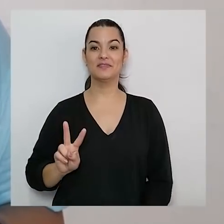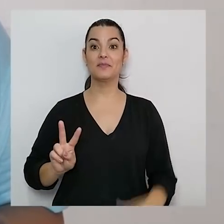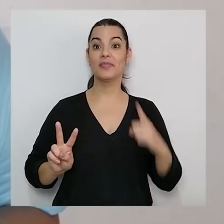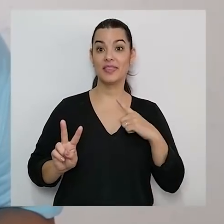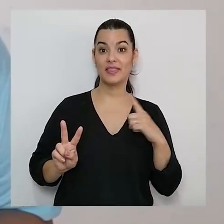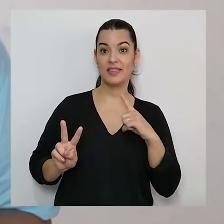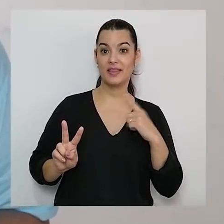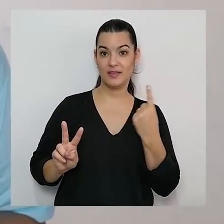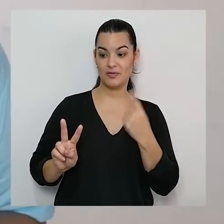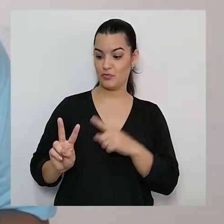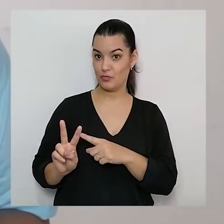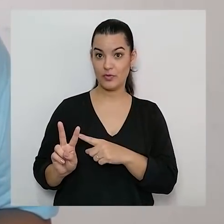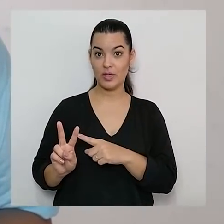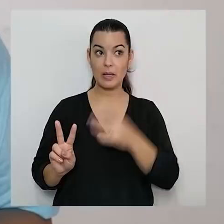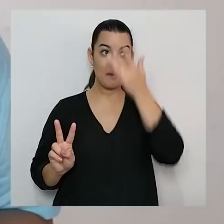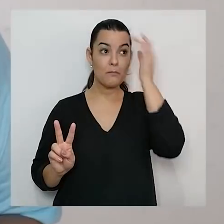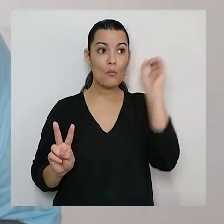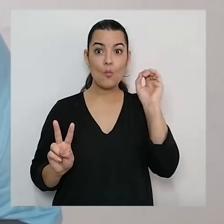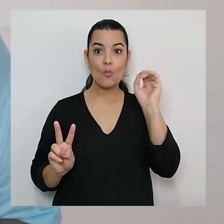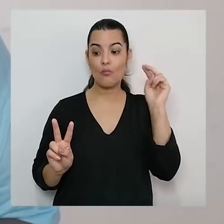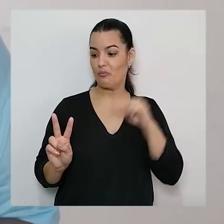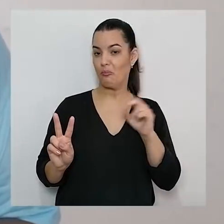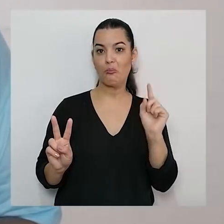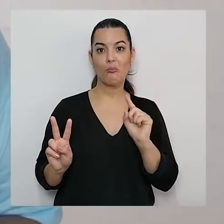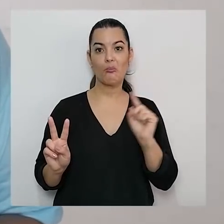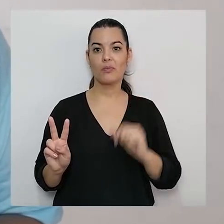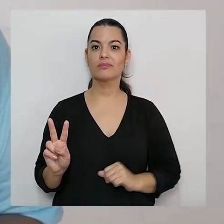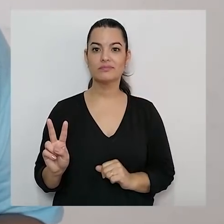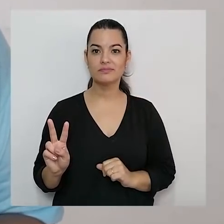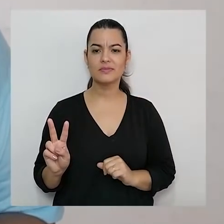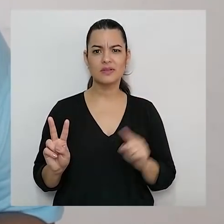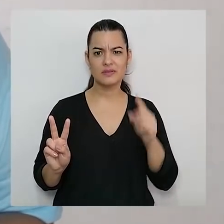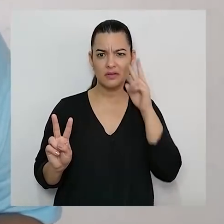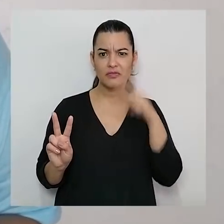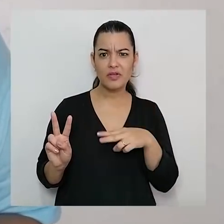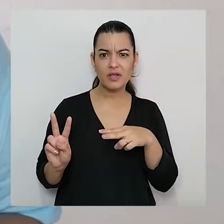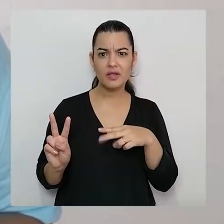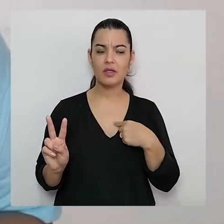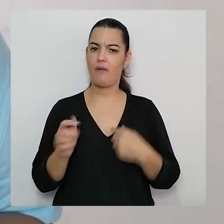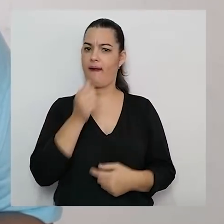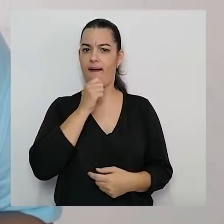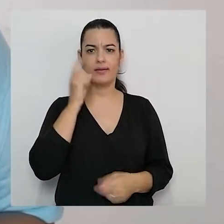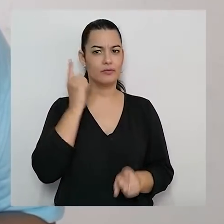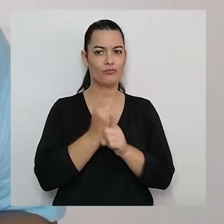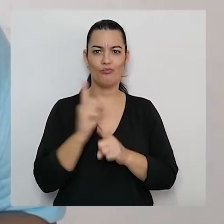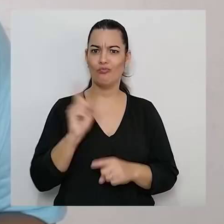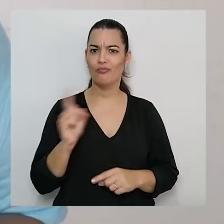V que ninguém vê. Você vê um V aqui? Eu ainda não